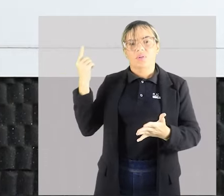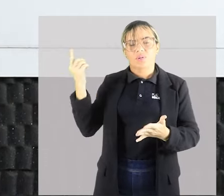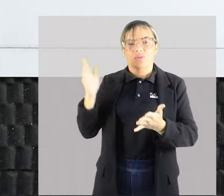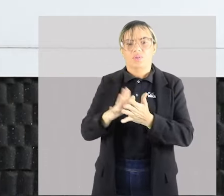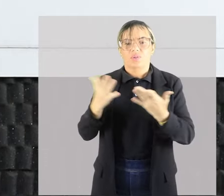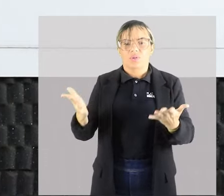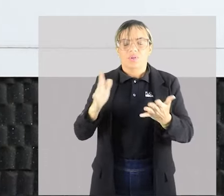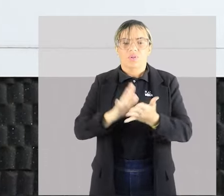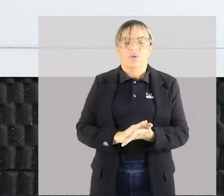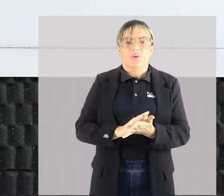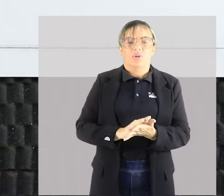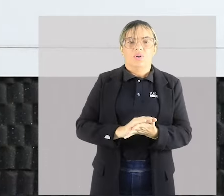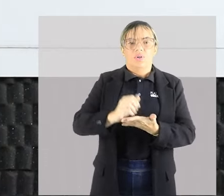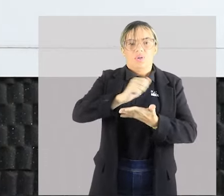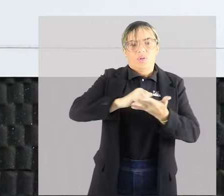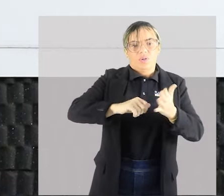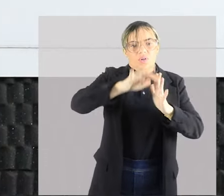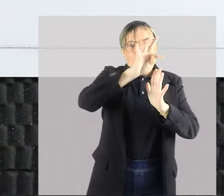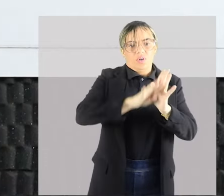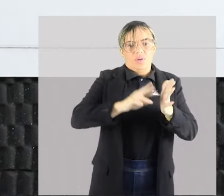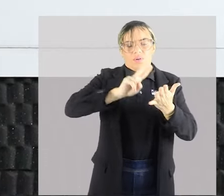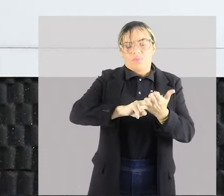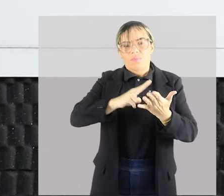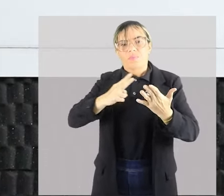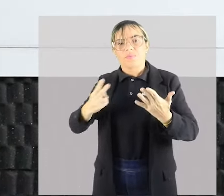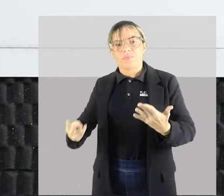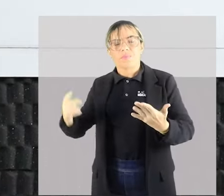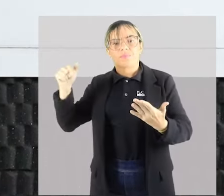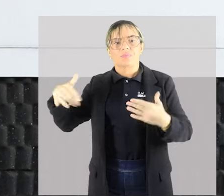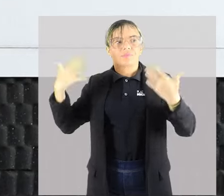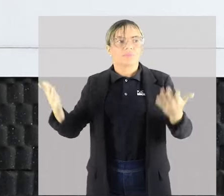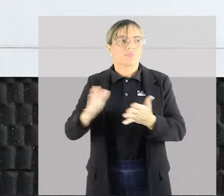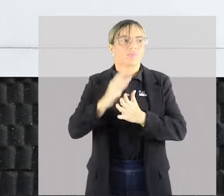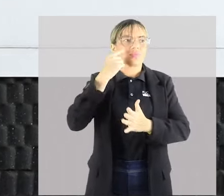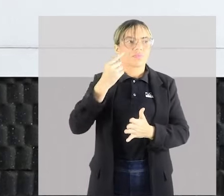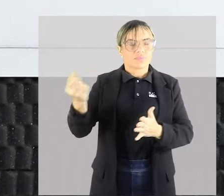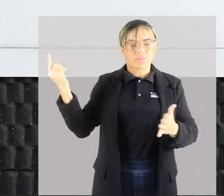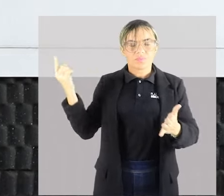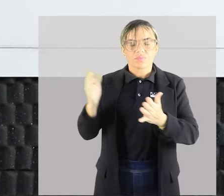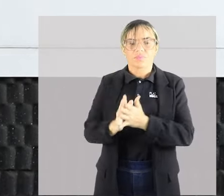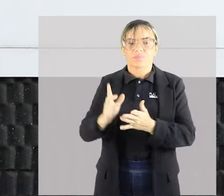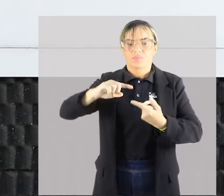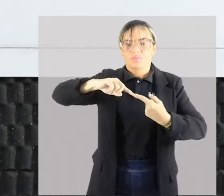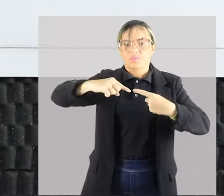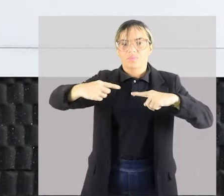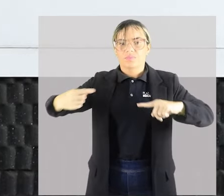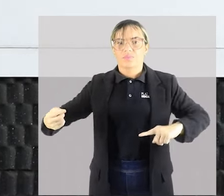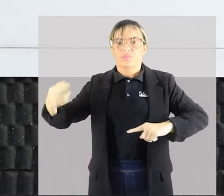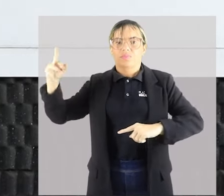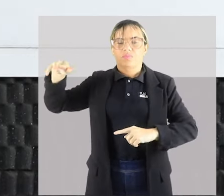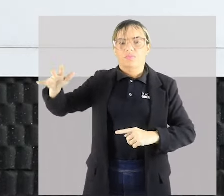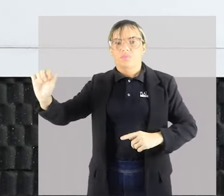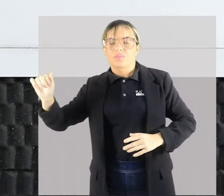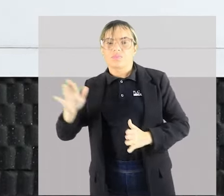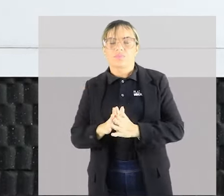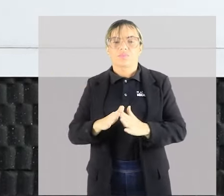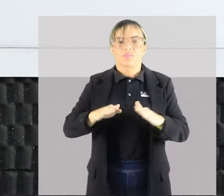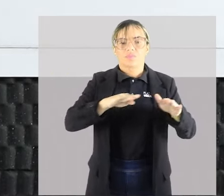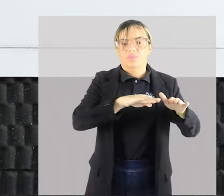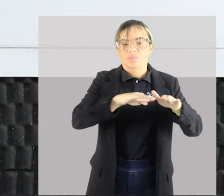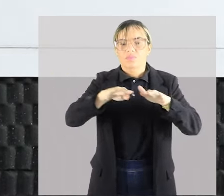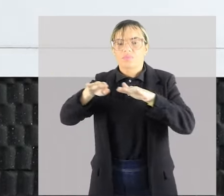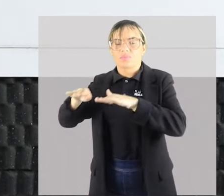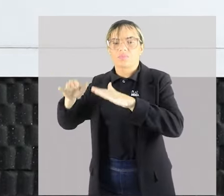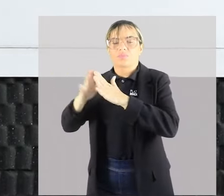um texto né fiz algo assim nesse caso o RNA ele tenta seguir ali né um pareamento